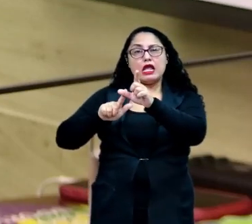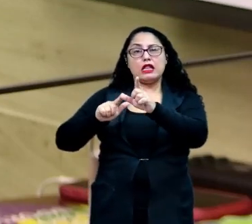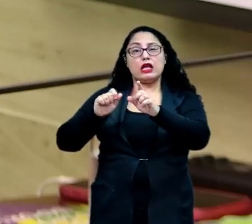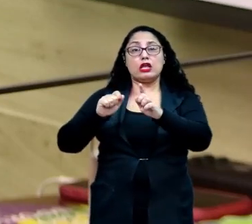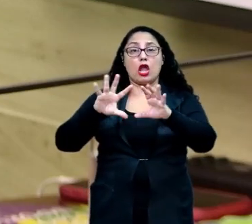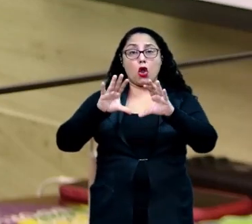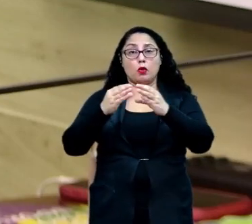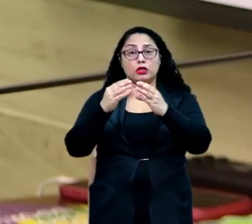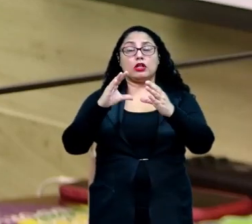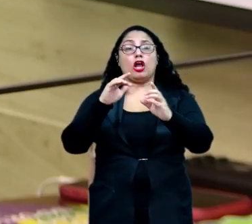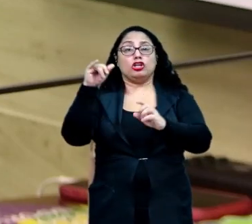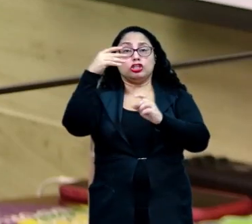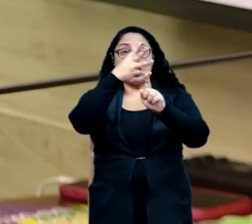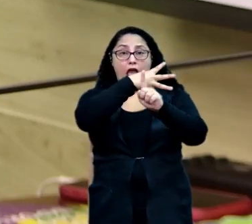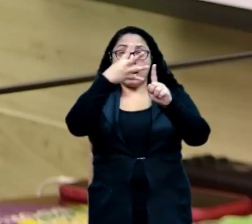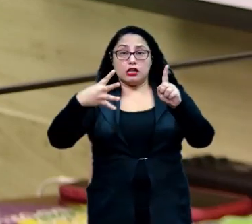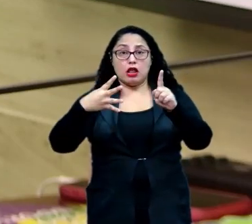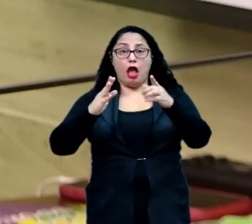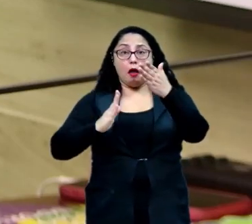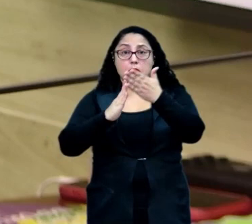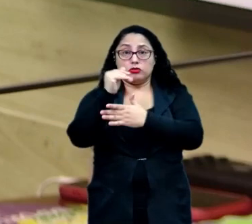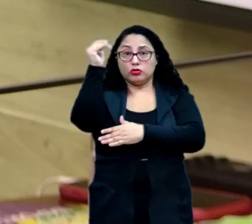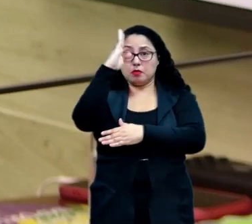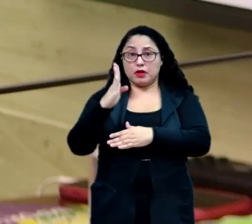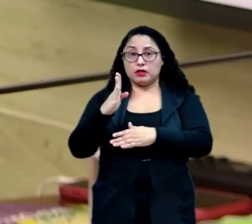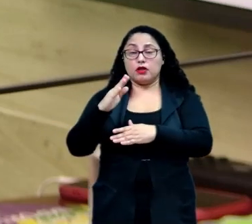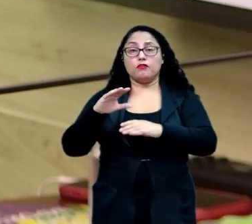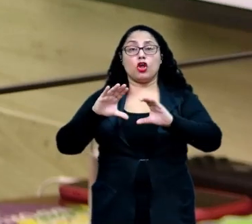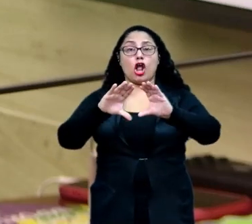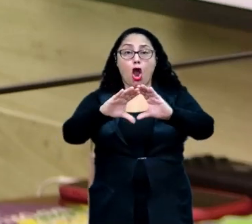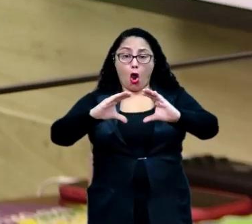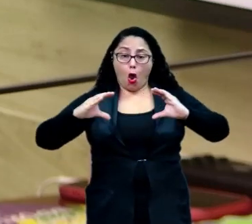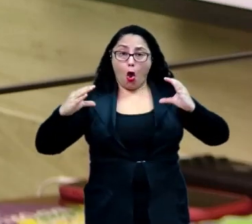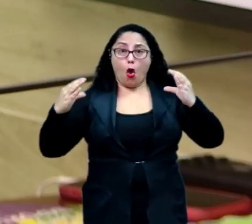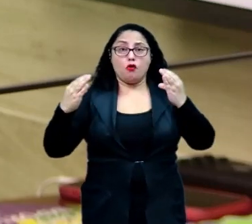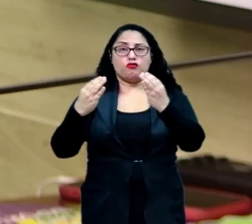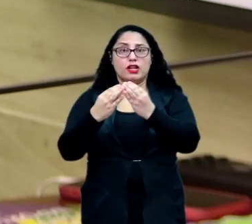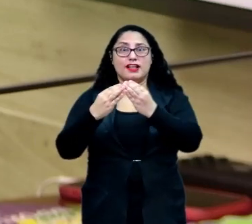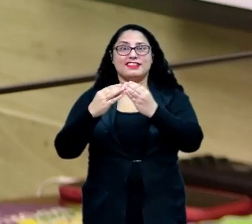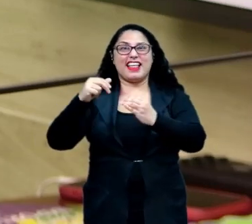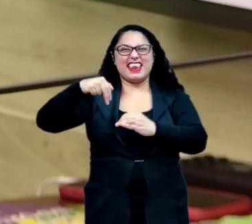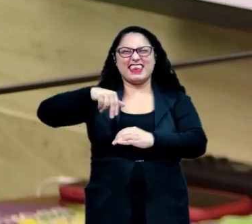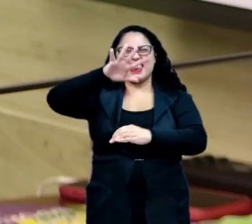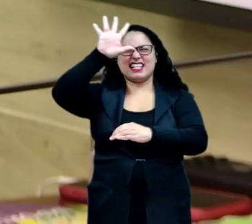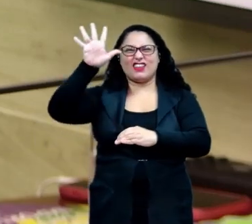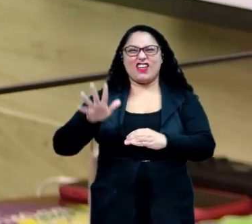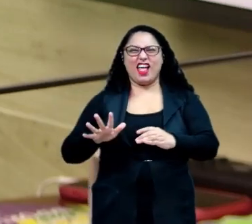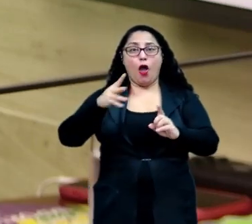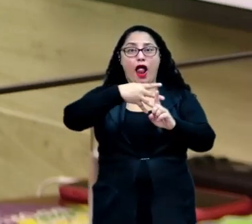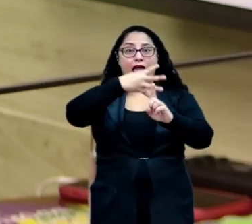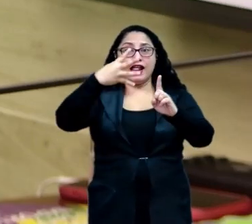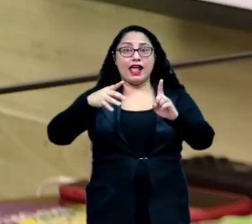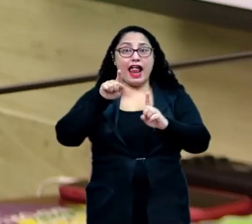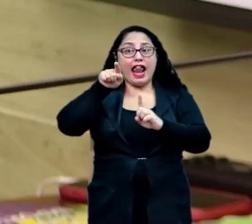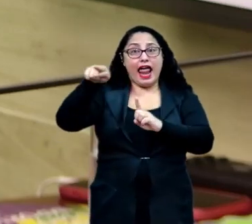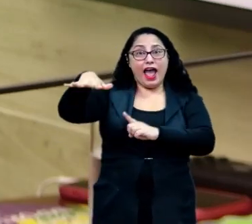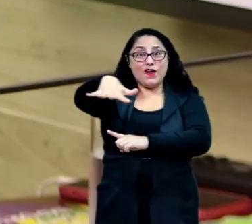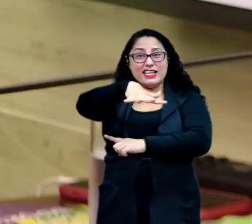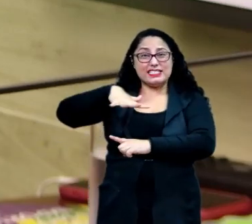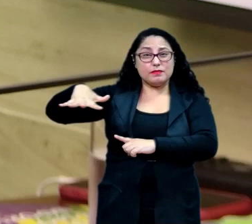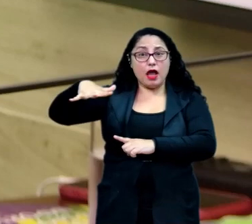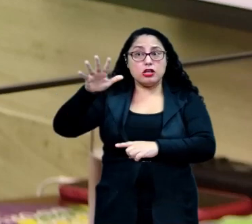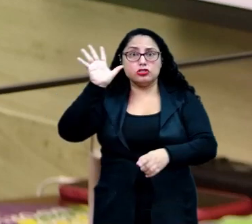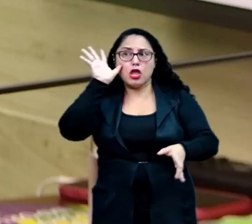LGBT aprovou aqui no Brasil foi na Conferência Nacional LGBT. É lá que é o espaço de